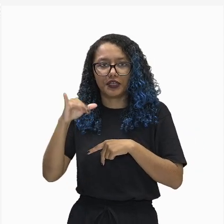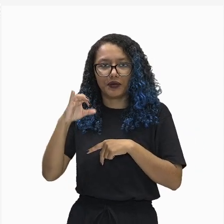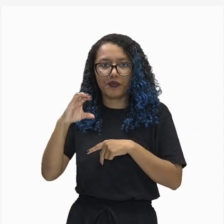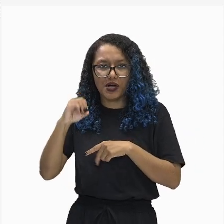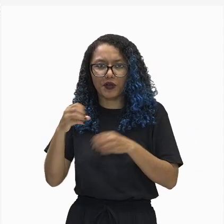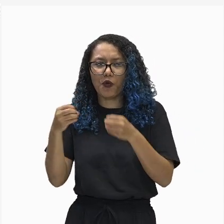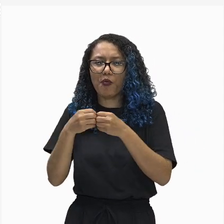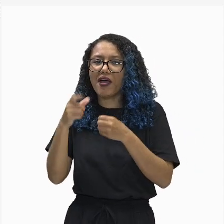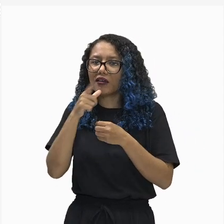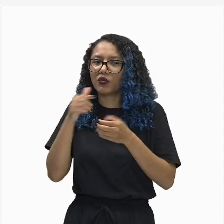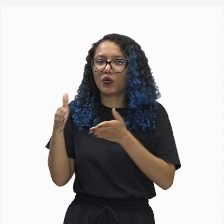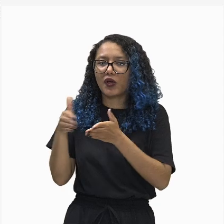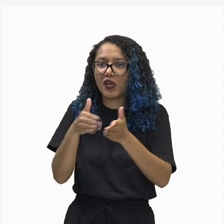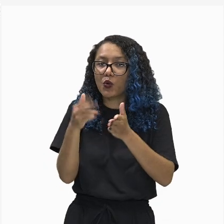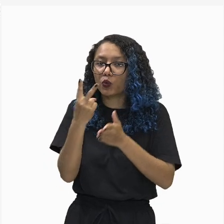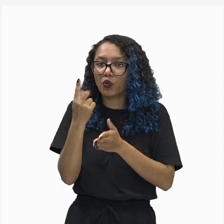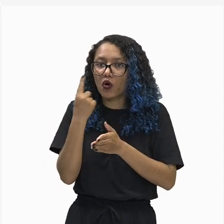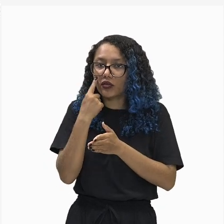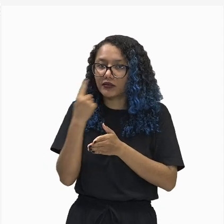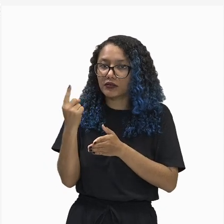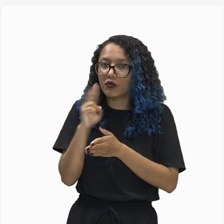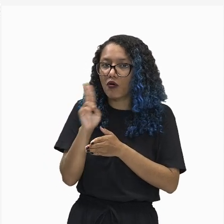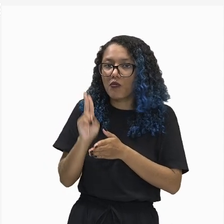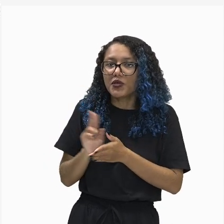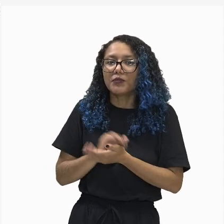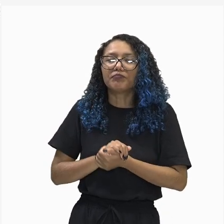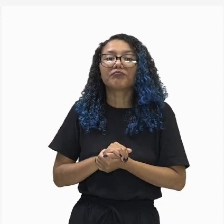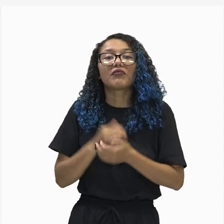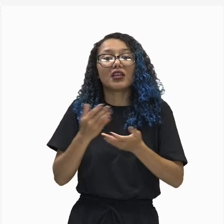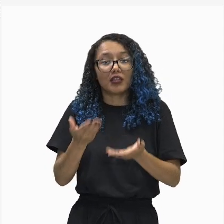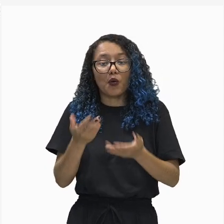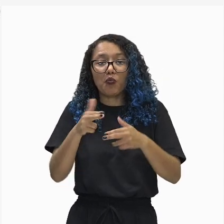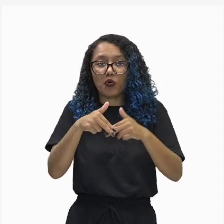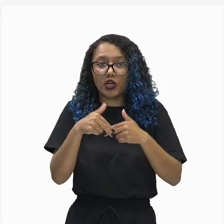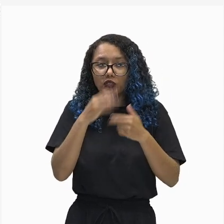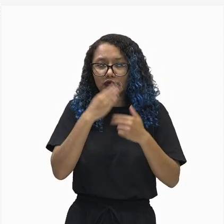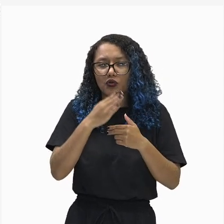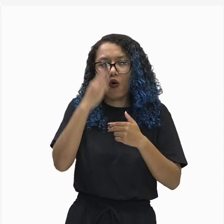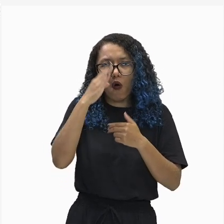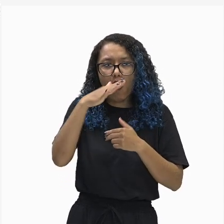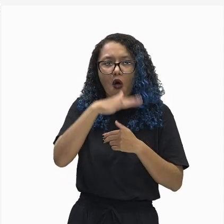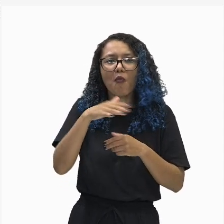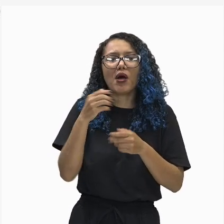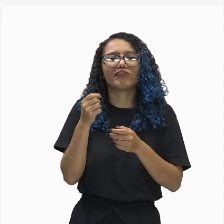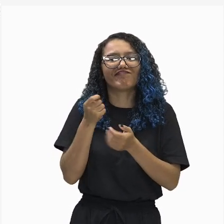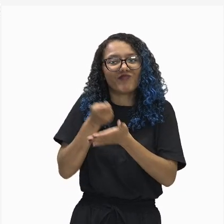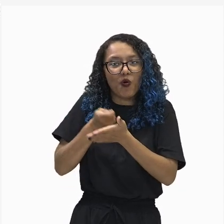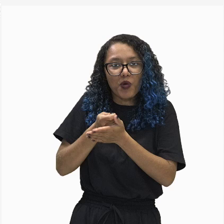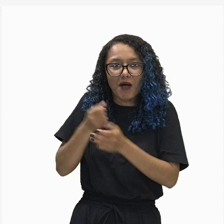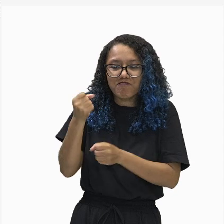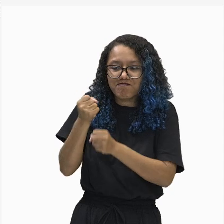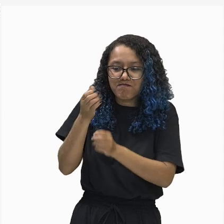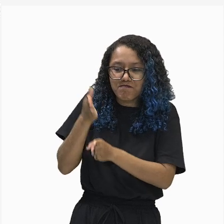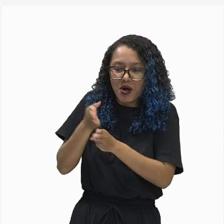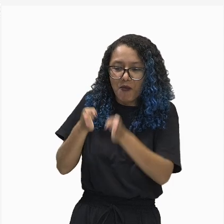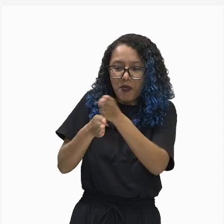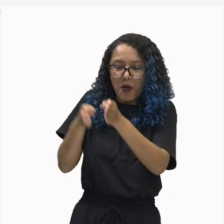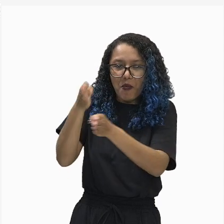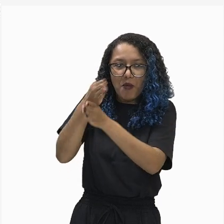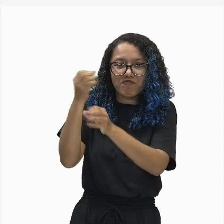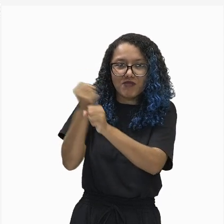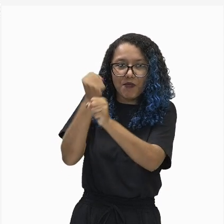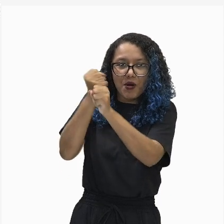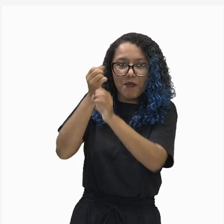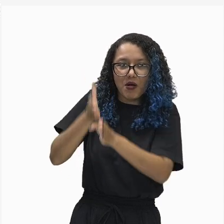e Danúbio obrigou Roma a construir novas e dispendiosas muralhas, aumentando os problemas da